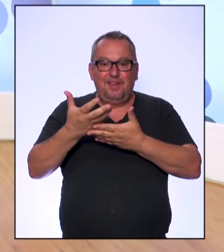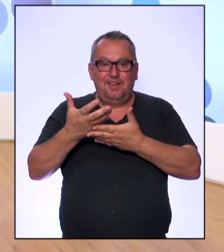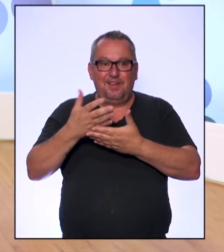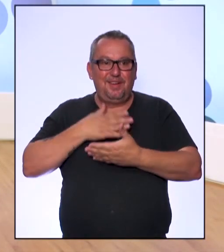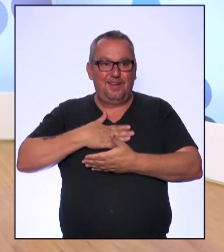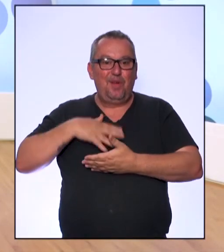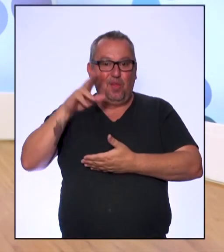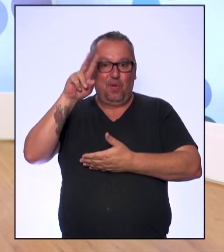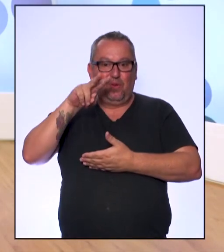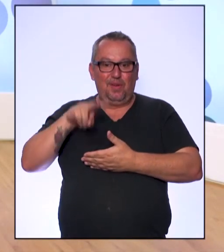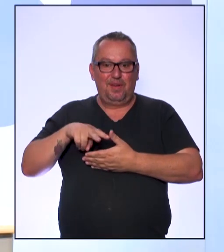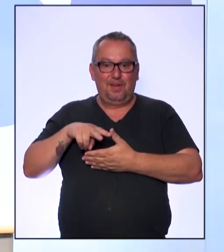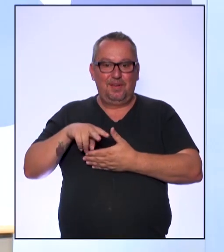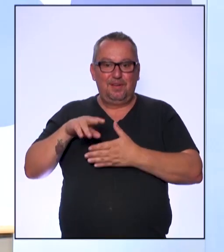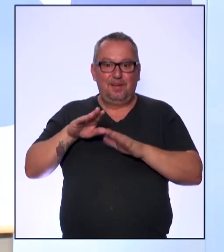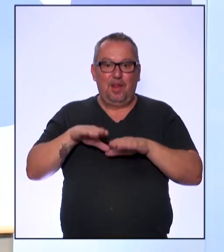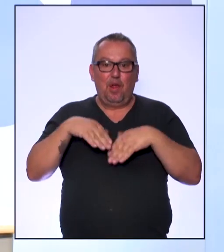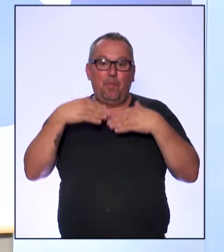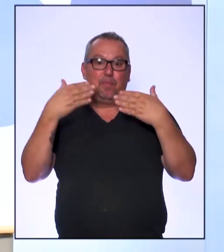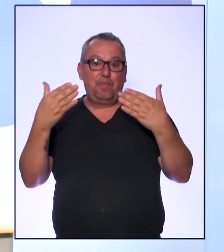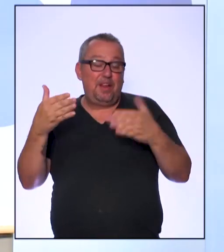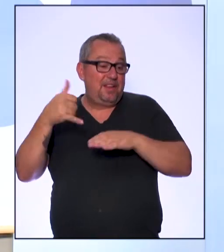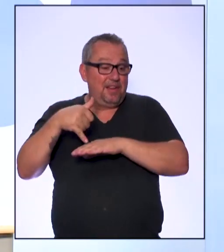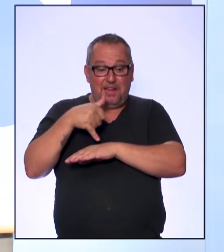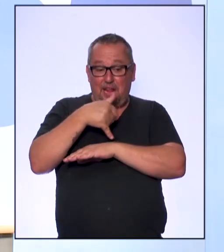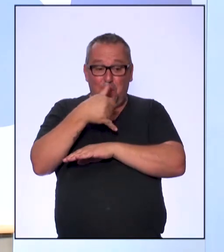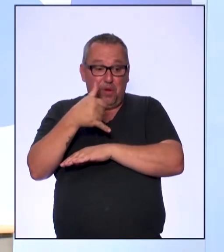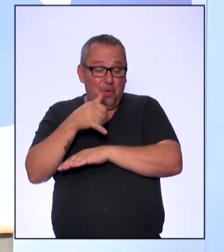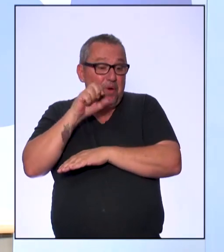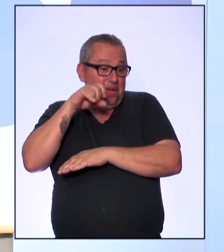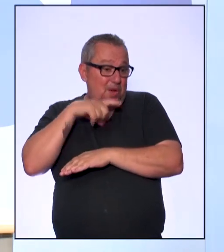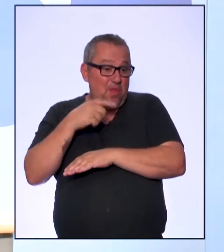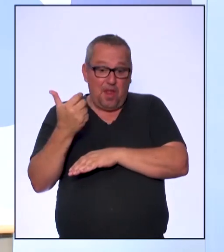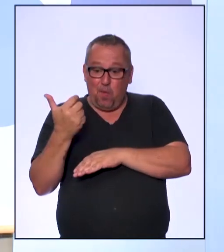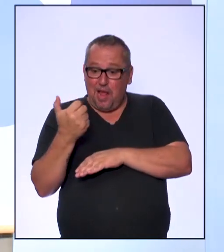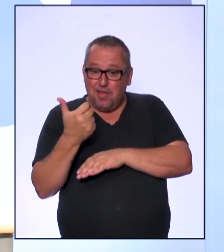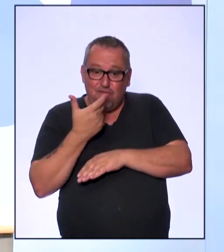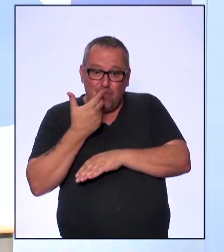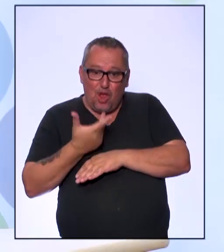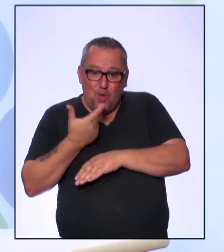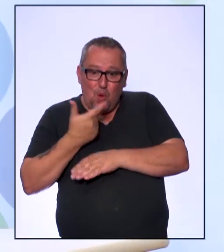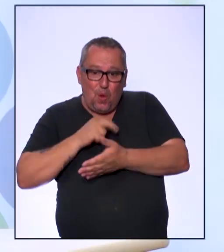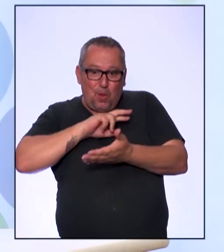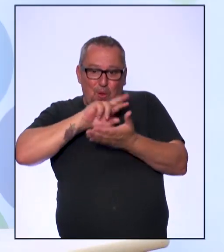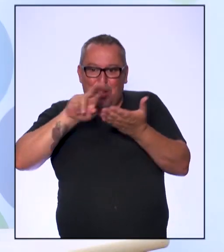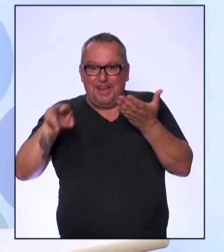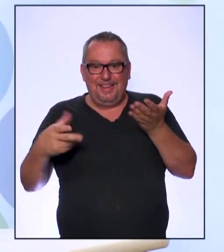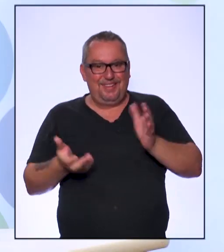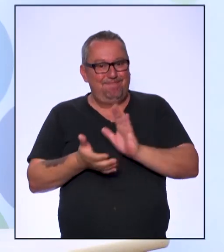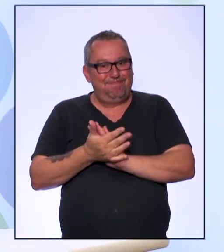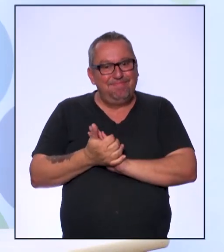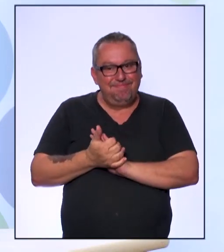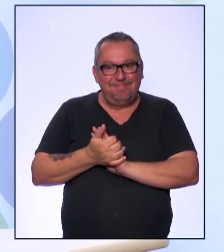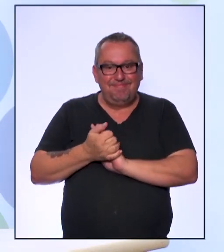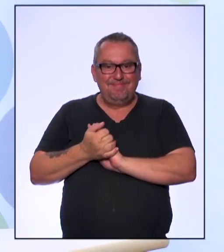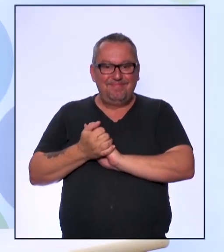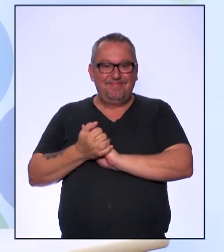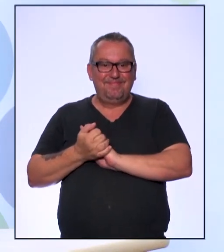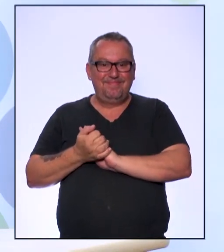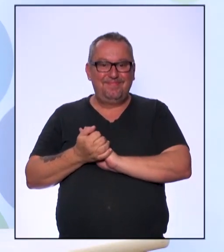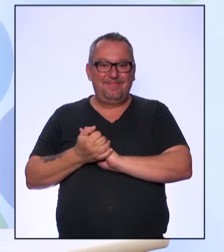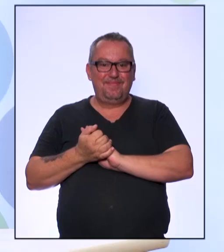ler. Para que tatuador se eu tenho canetinha hidrocor? Isso, exatamente. Então, vamos lá.